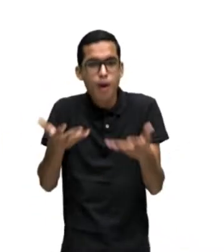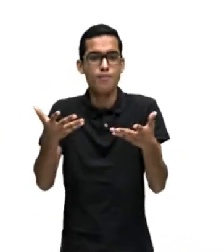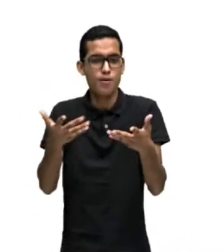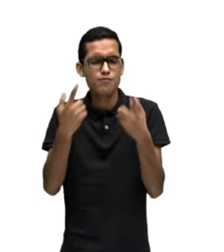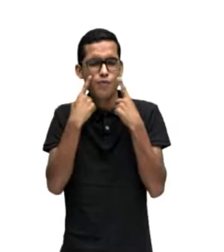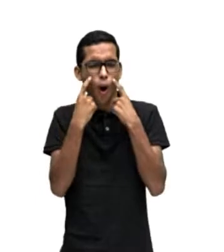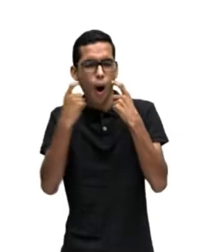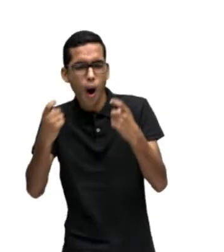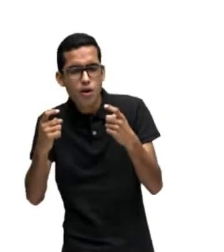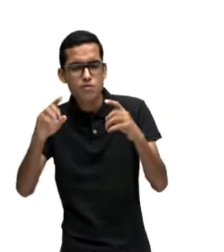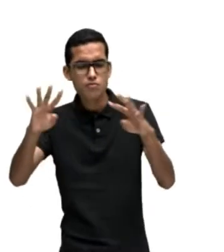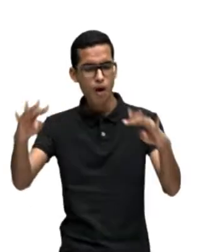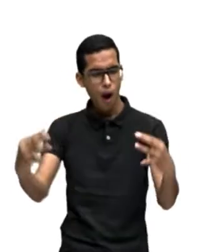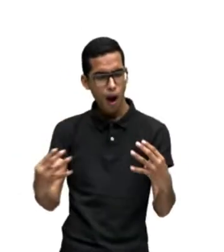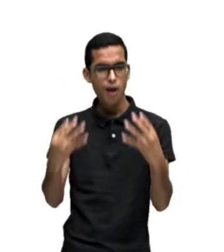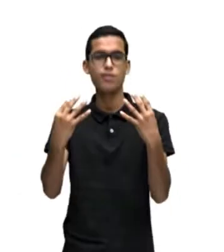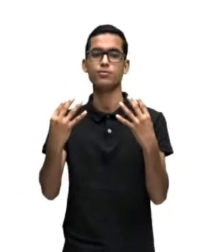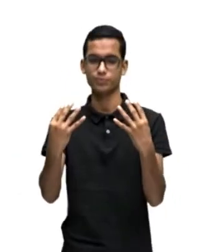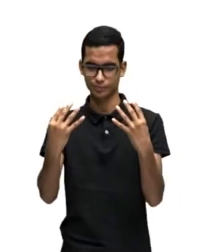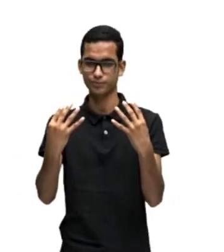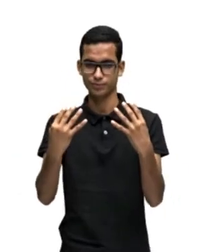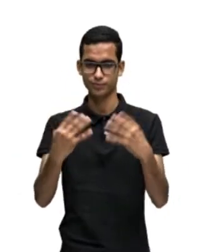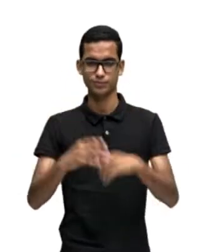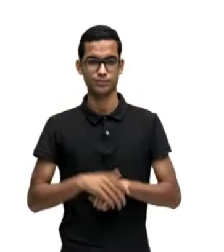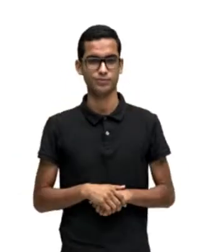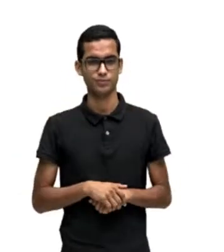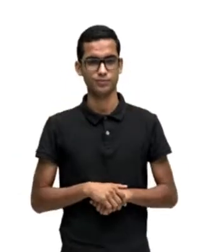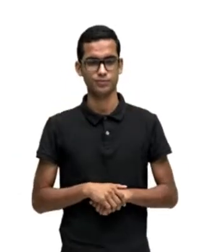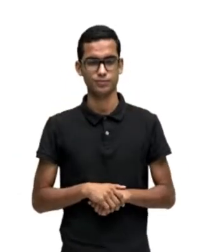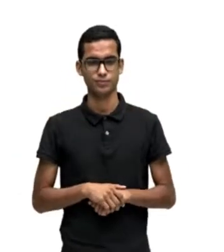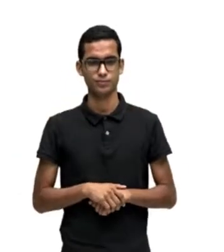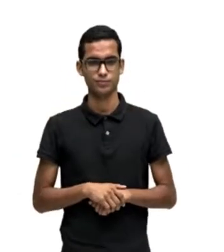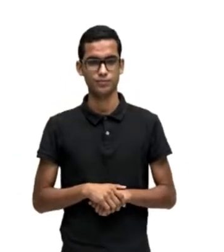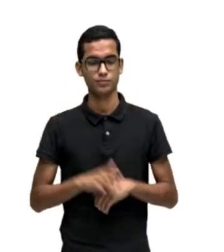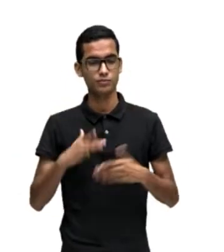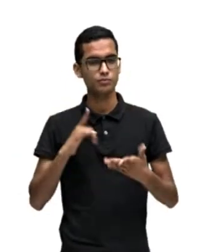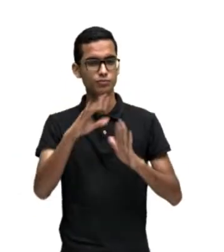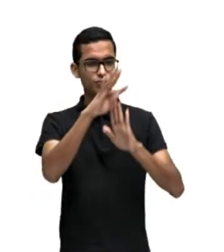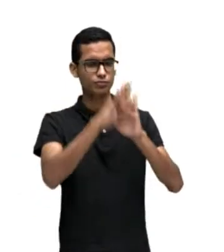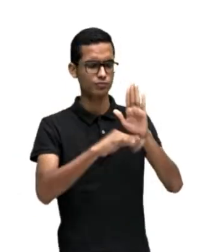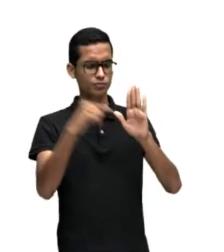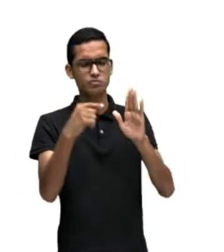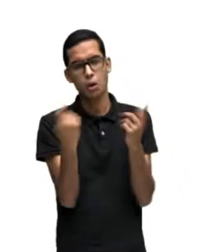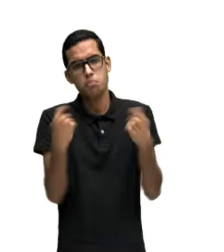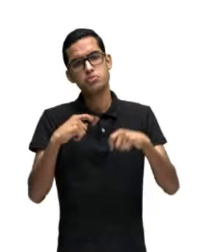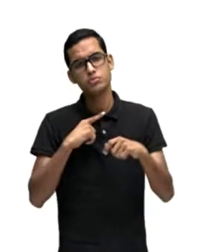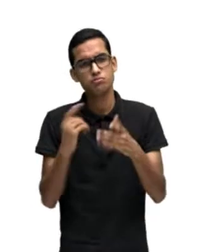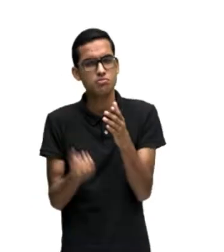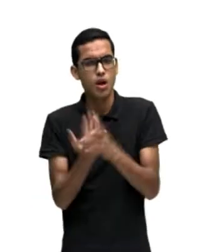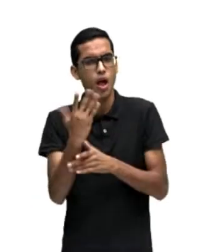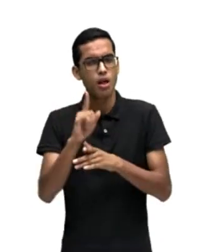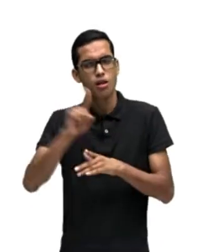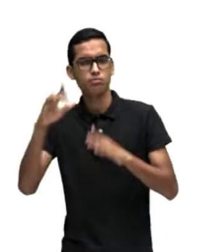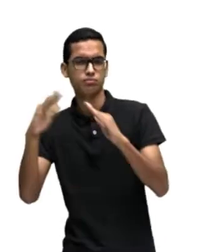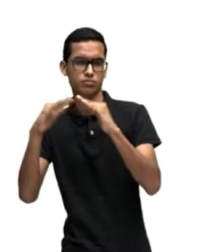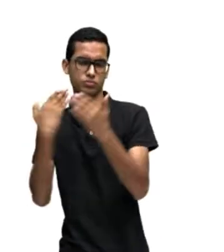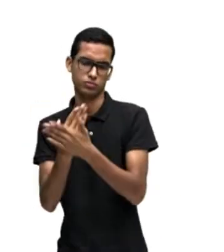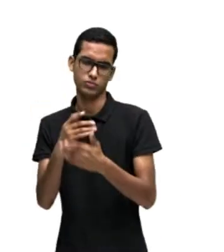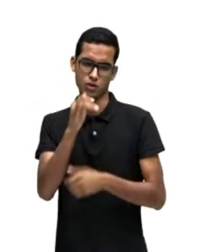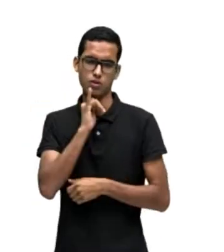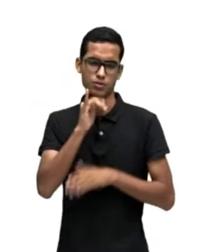abelhinha, que é uma referência a um texto de uma ação cênica que pode ser feita aí na escola, por exemplo, né? Então, ele tem que ter